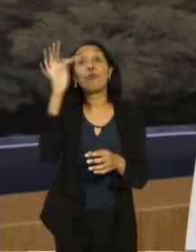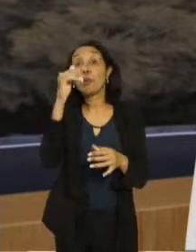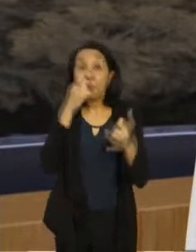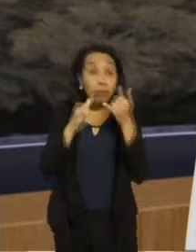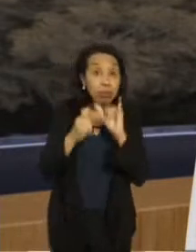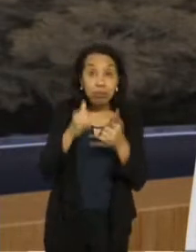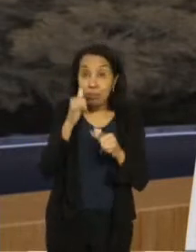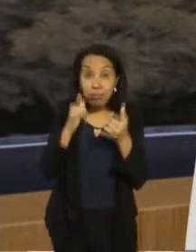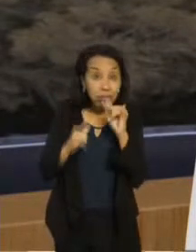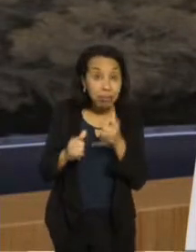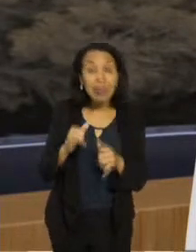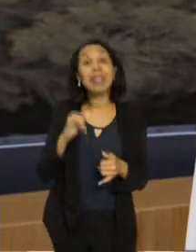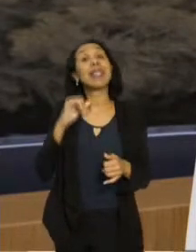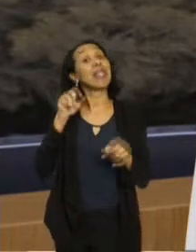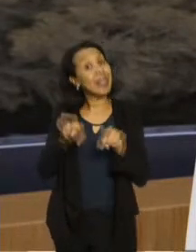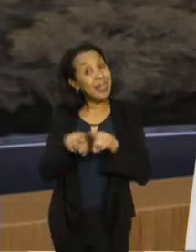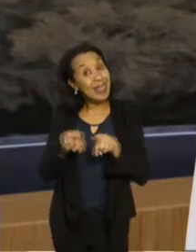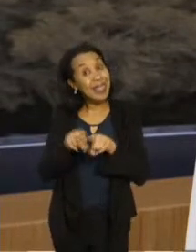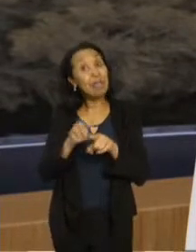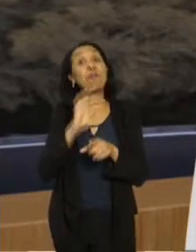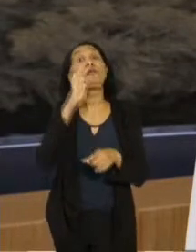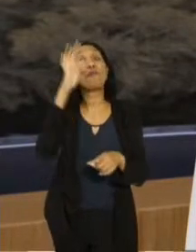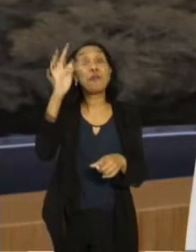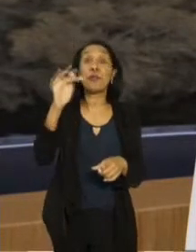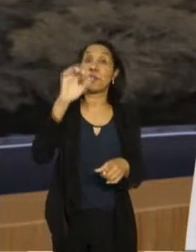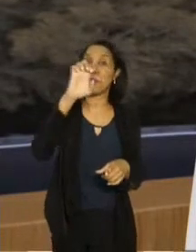o futuro eclético, onde há